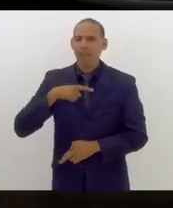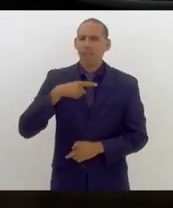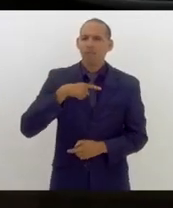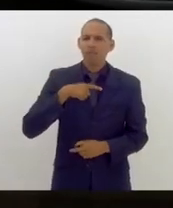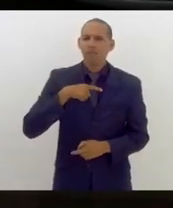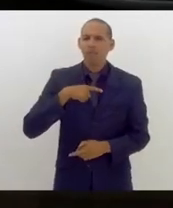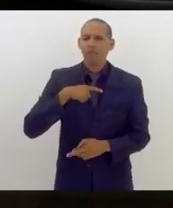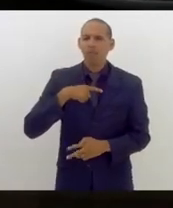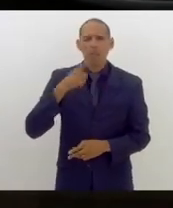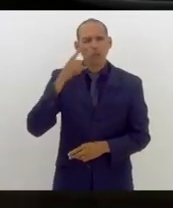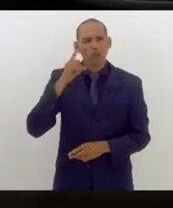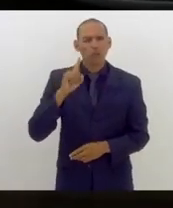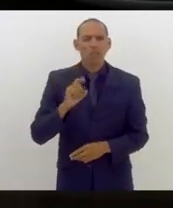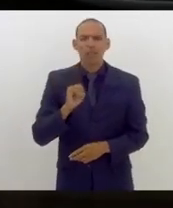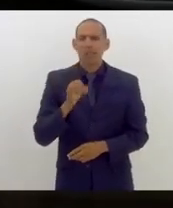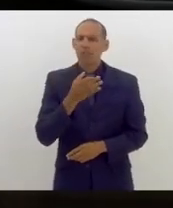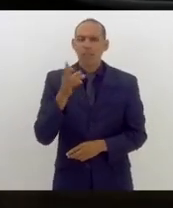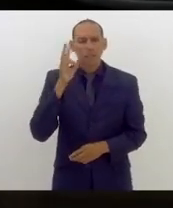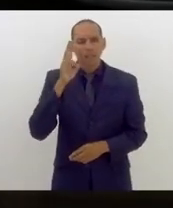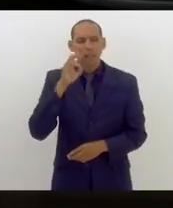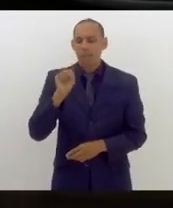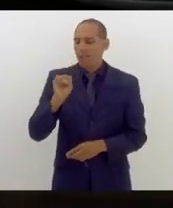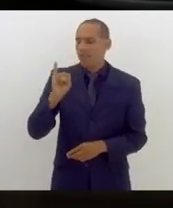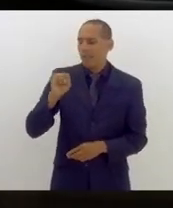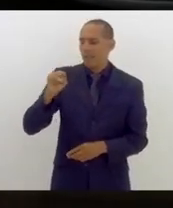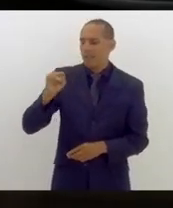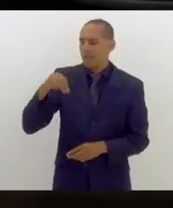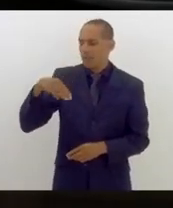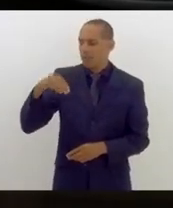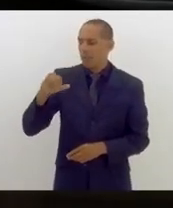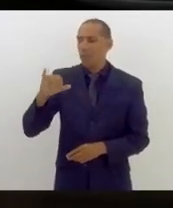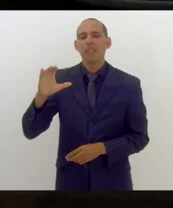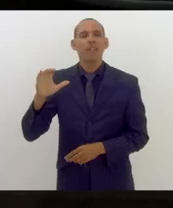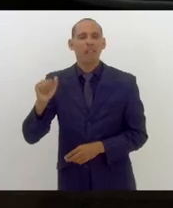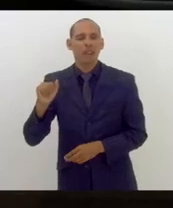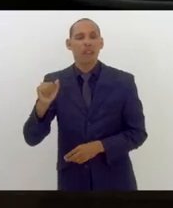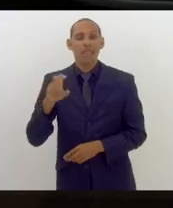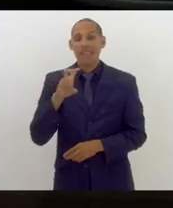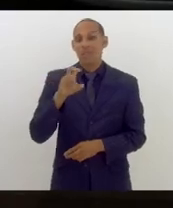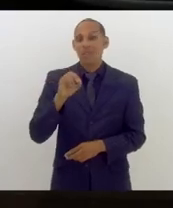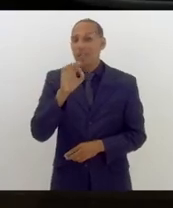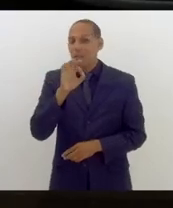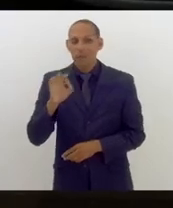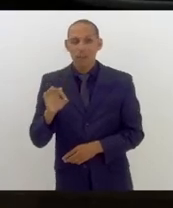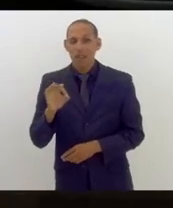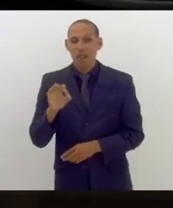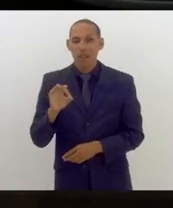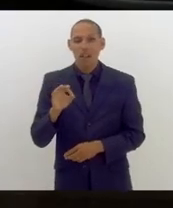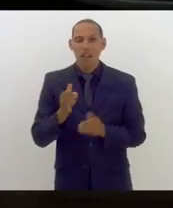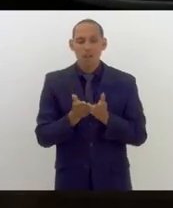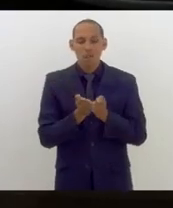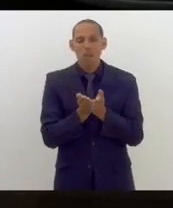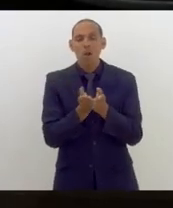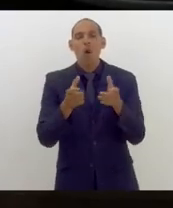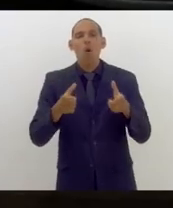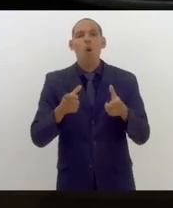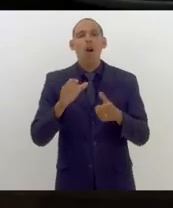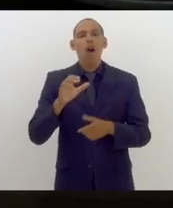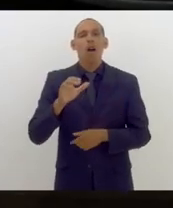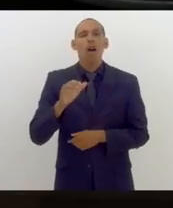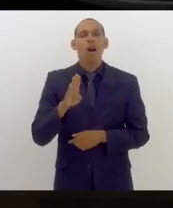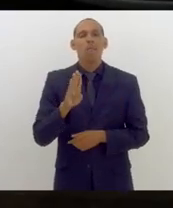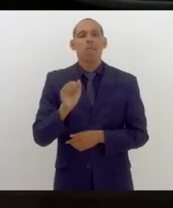sei se vocês eh a questão da síndica foi um problema sério de 97 que 50% da florada acima que tava na região da Bacia de Campos